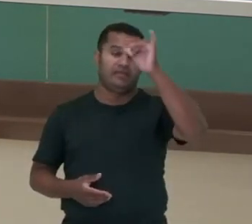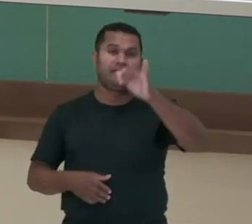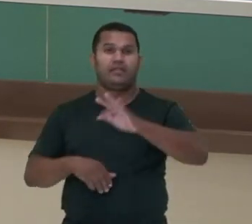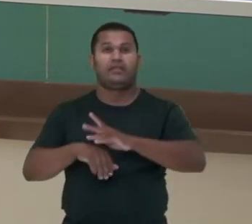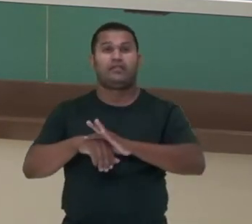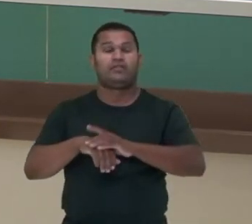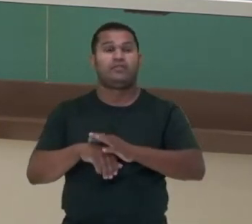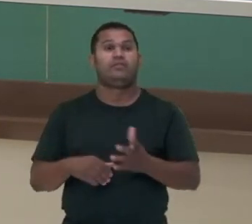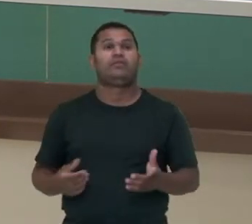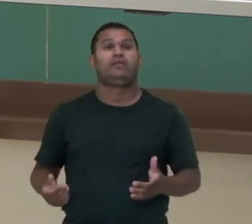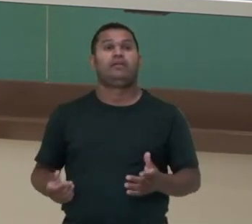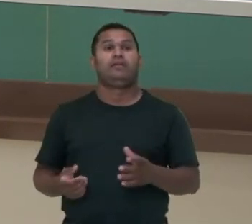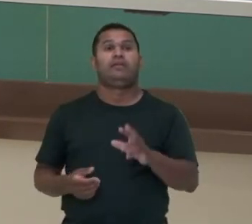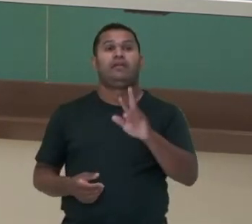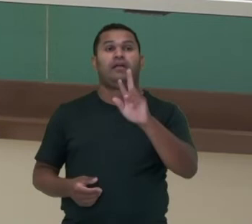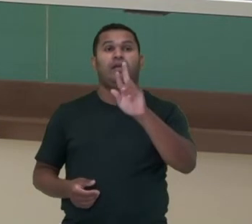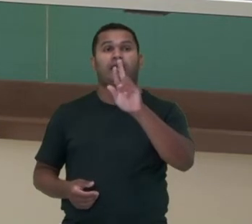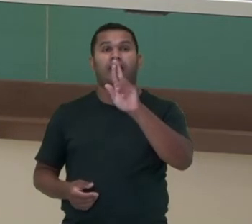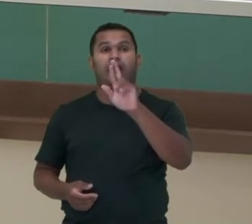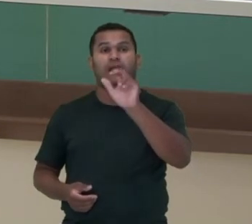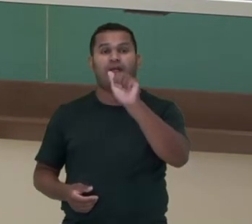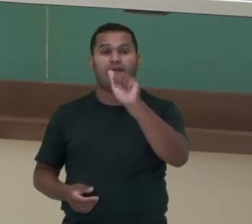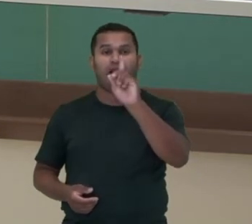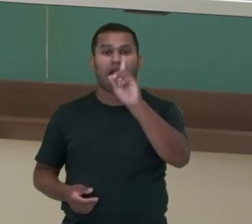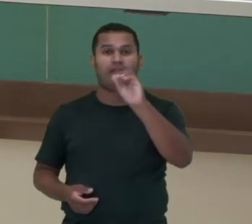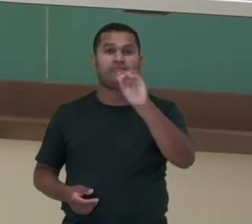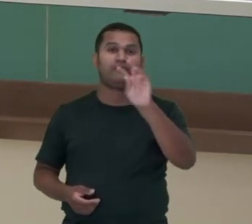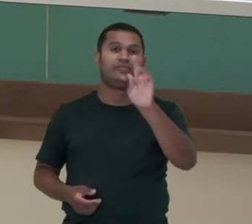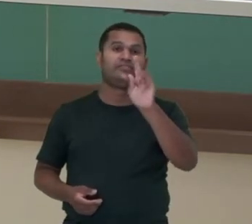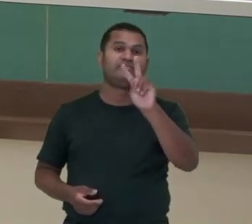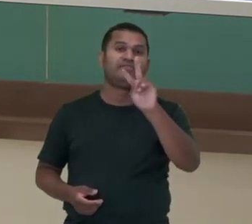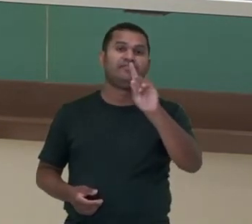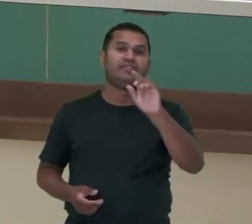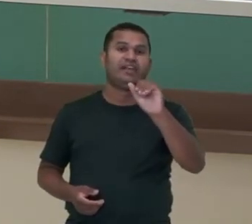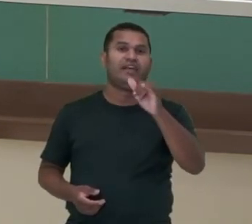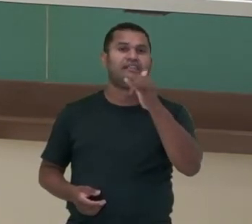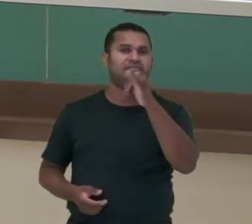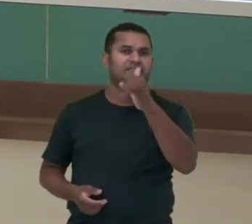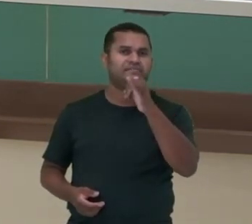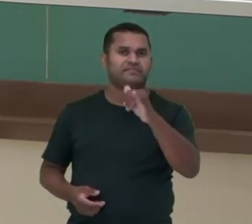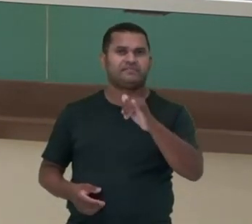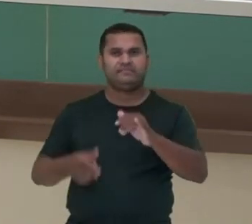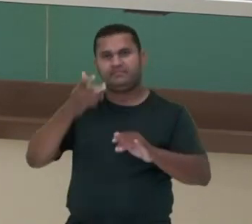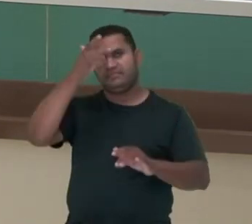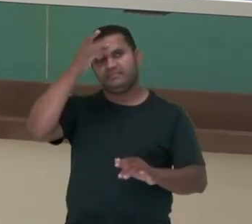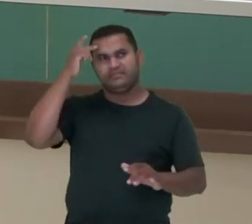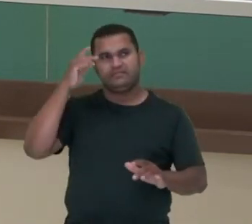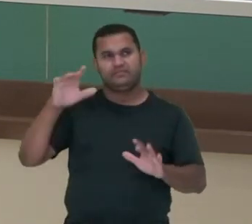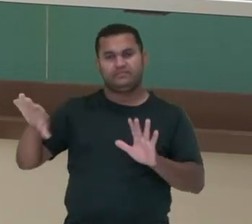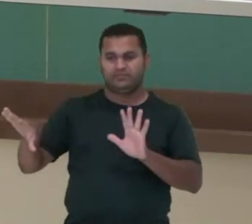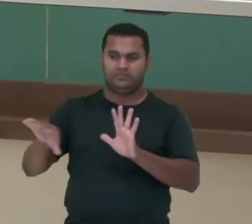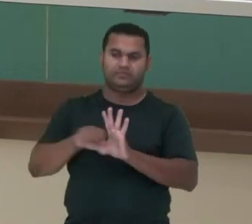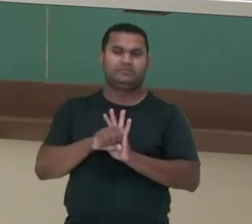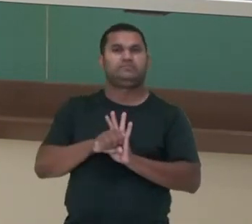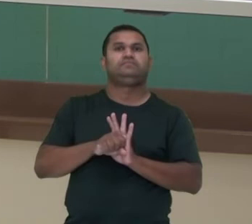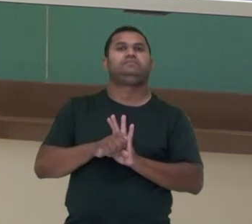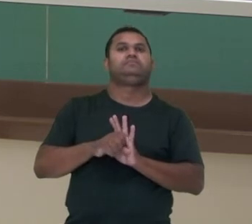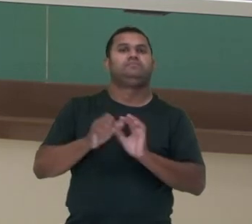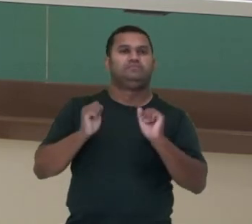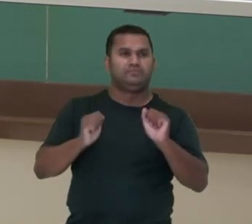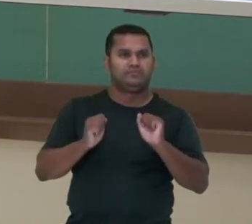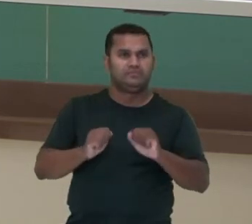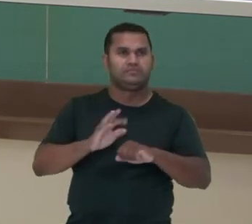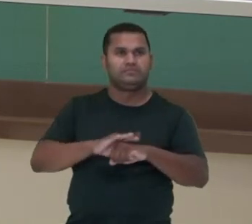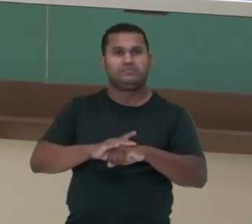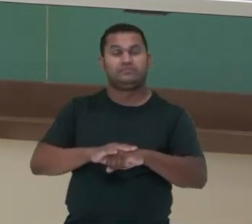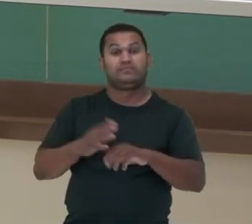de radioatividade, entre outras medidas, né? Então, vamos pensar o contrário daquilo que a gente tem como fator prejudicial, a gente tem que